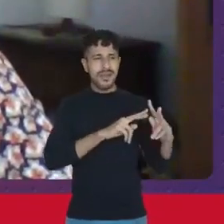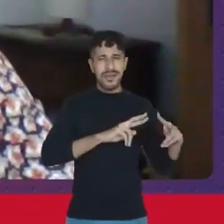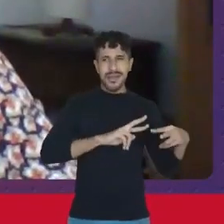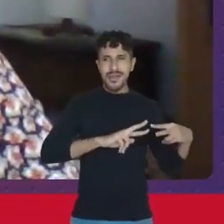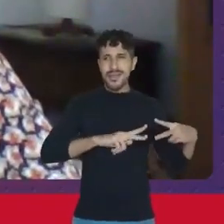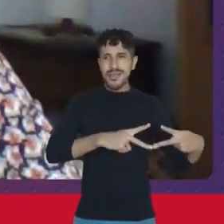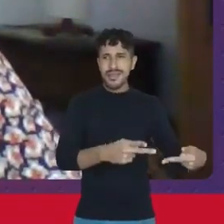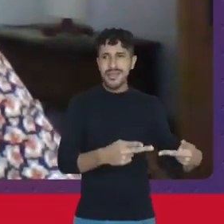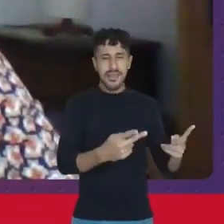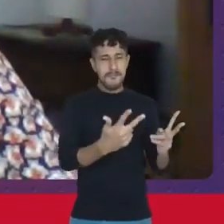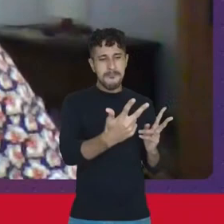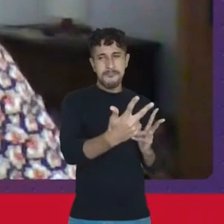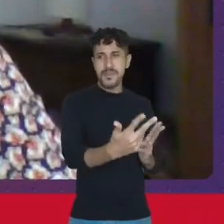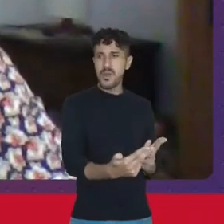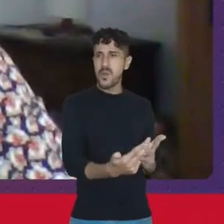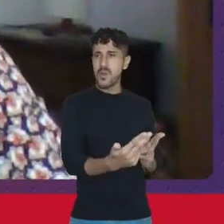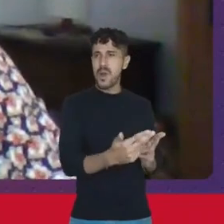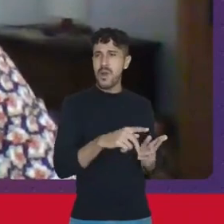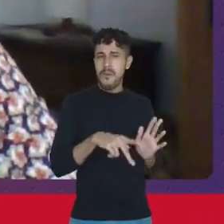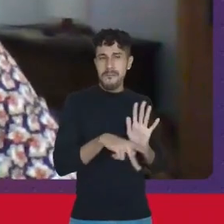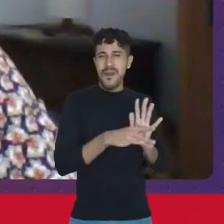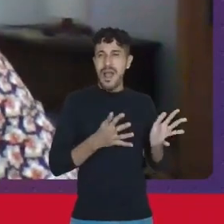das suas